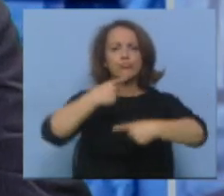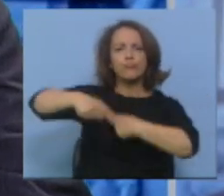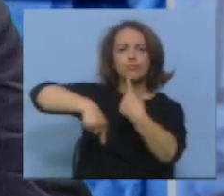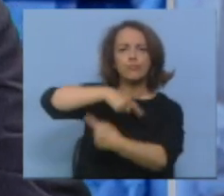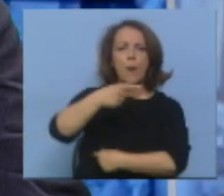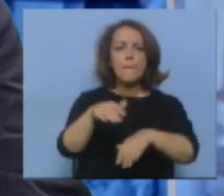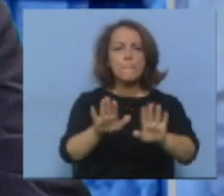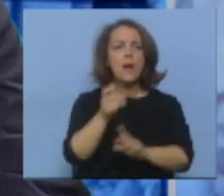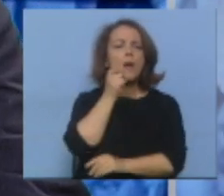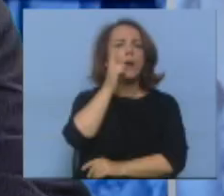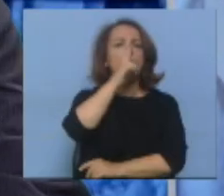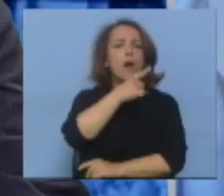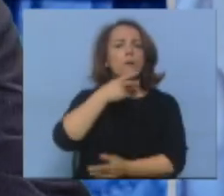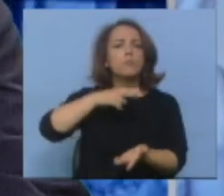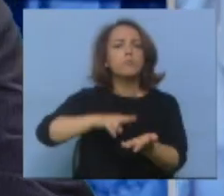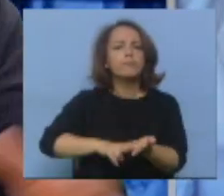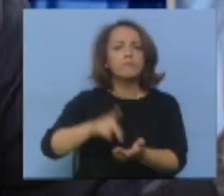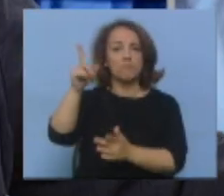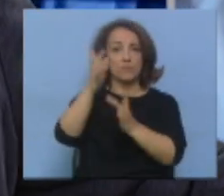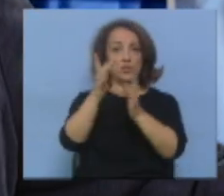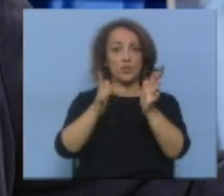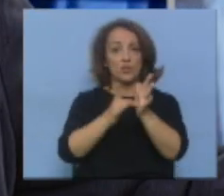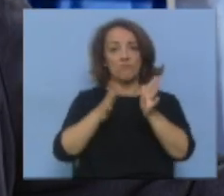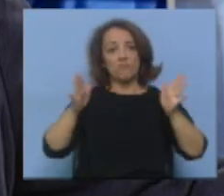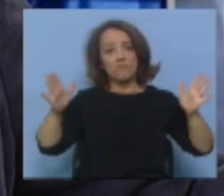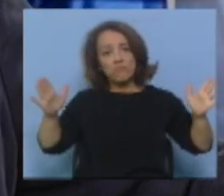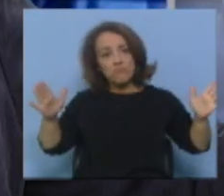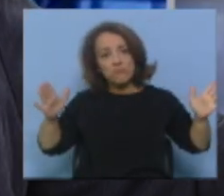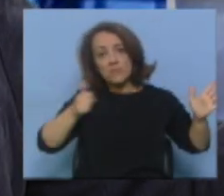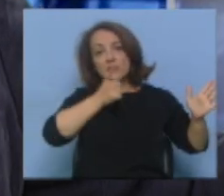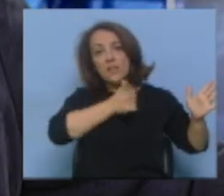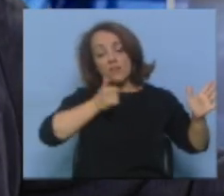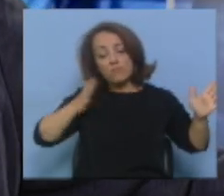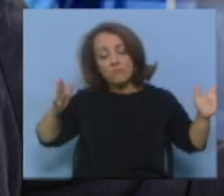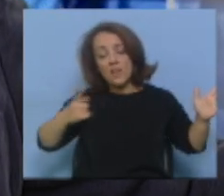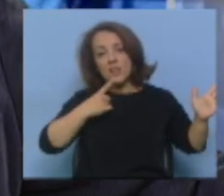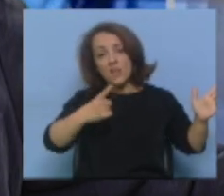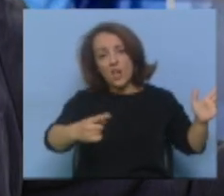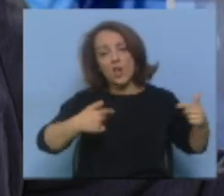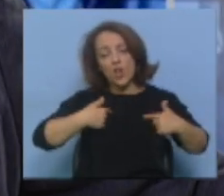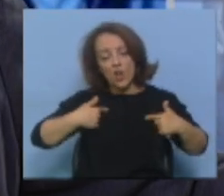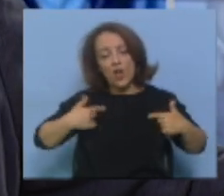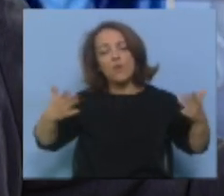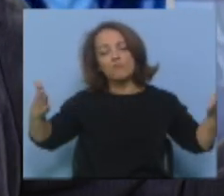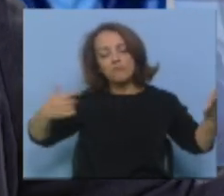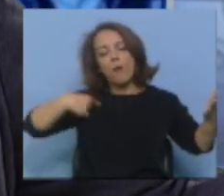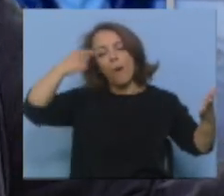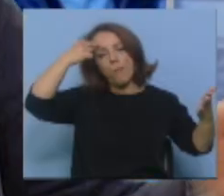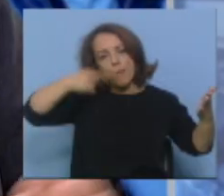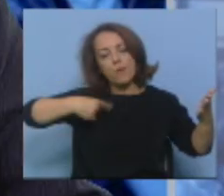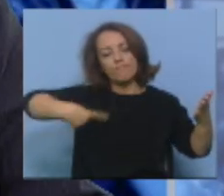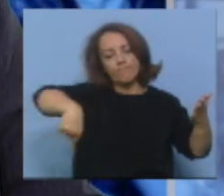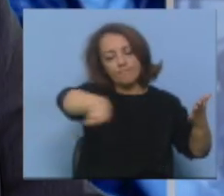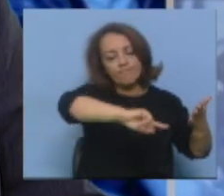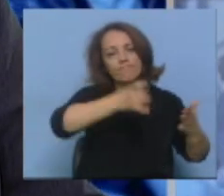experimentou isso e Jesus Cristo crucificado está de braços abertos a dizer, eu abraço a vossa fragilidade, estou